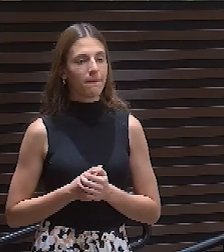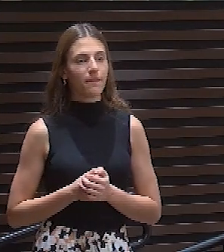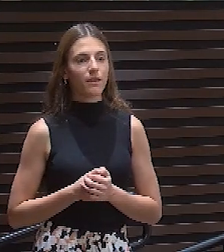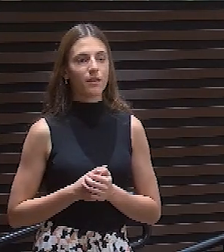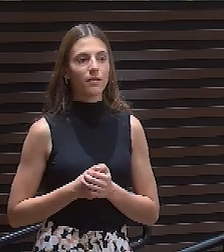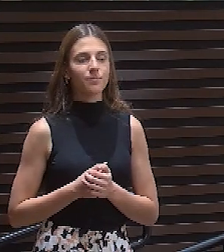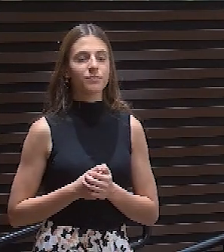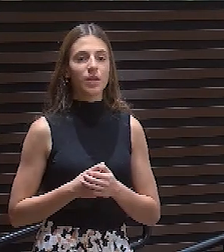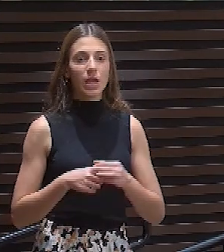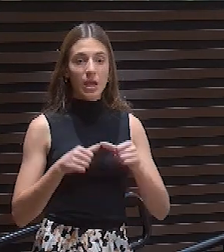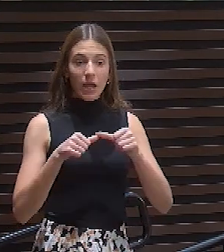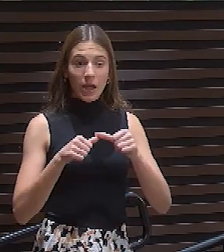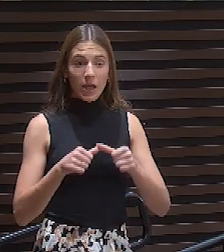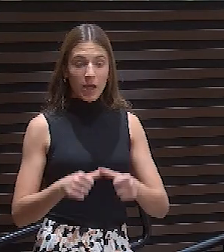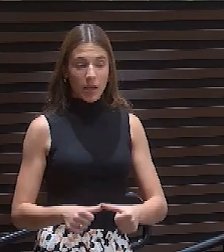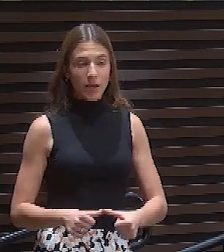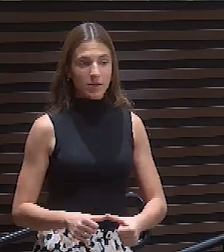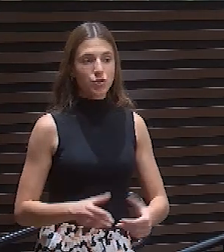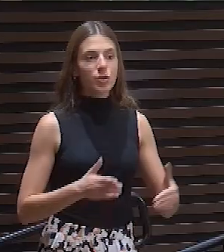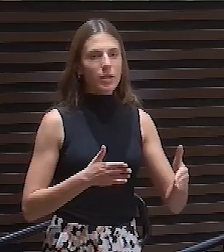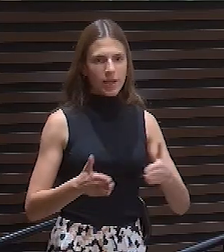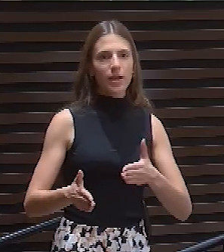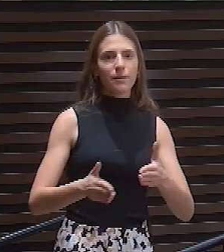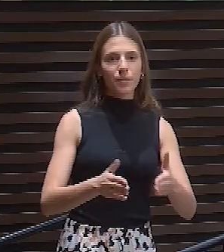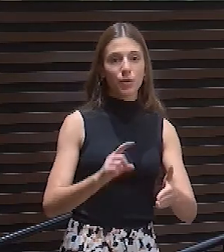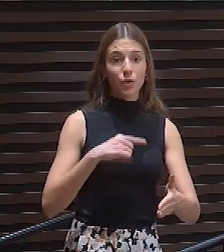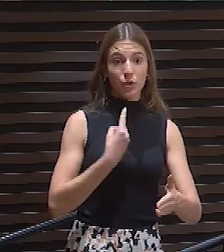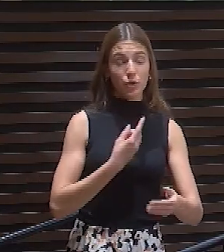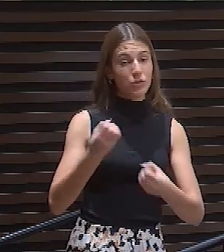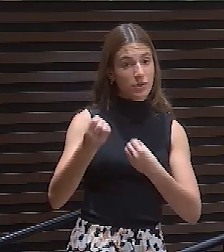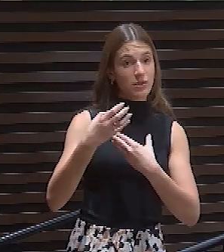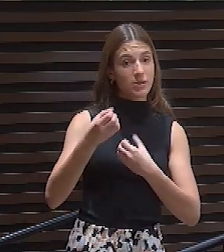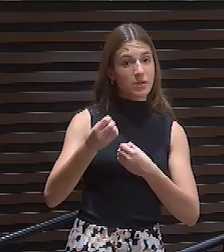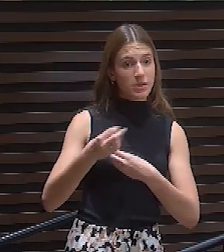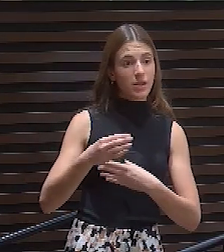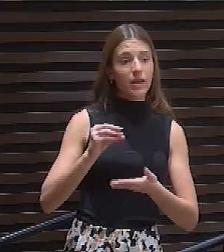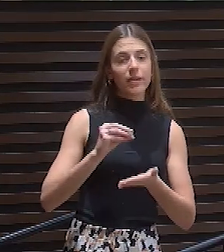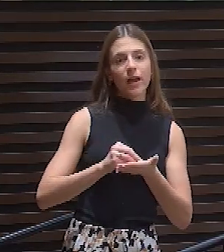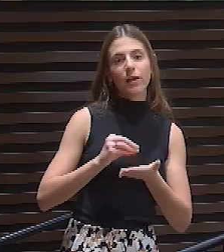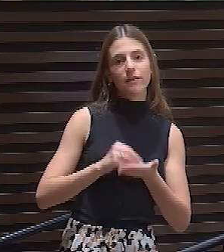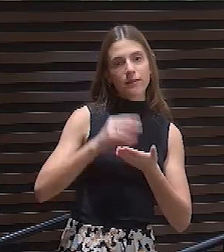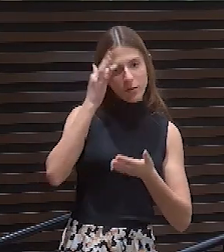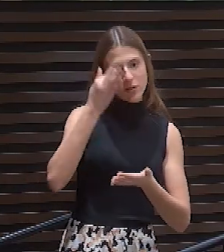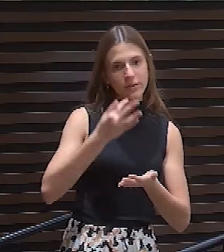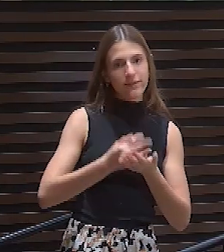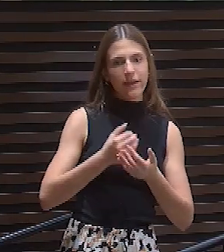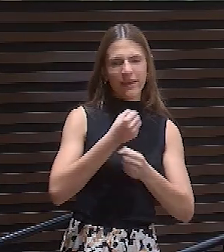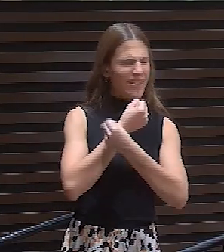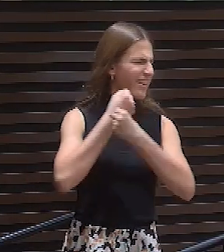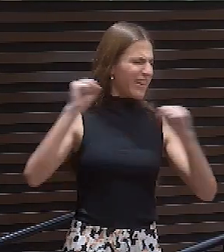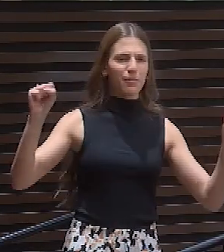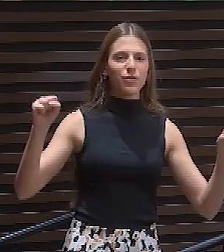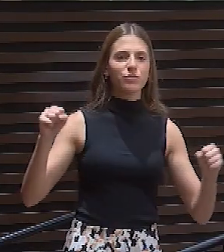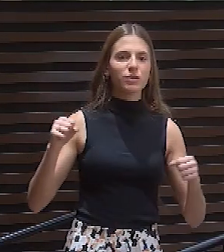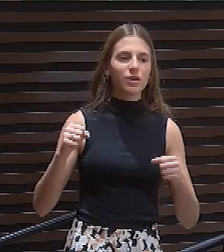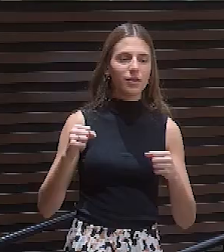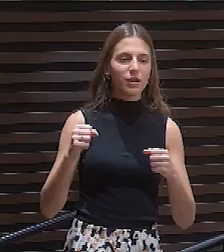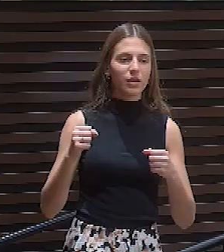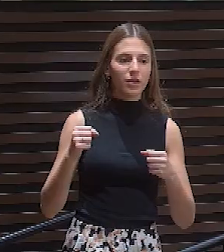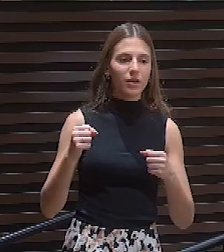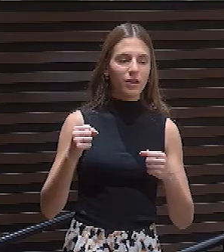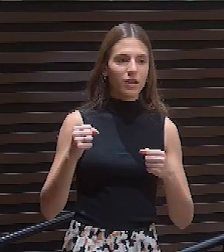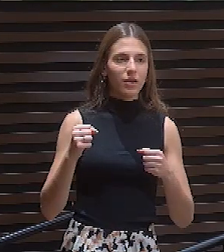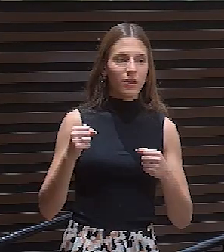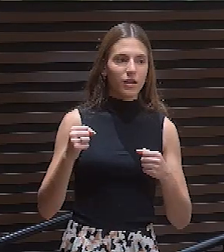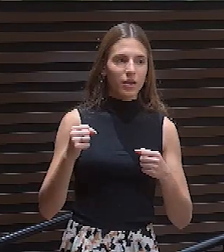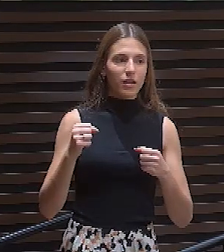A jornada nos ensina que a incredulidade e a rebeldia podem transformar um caminho de